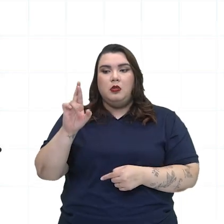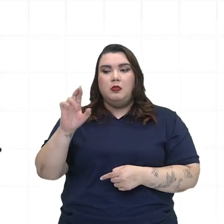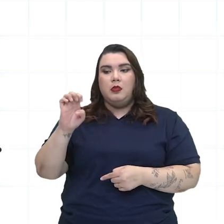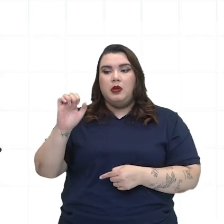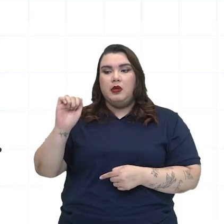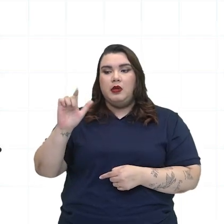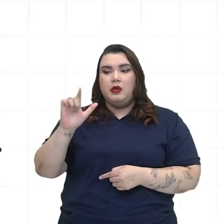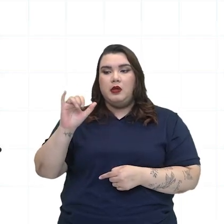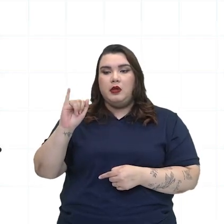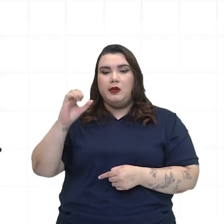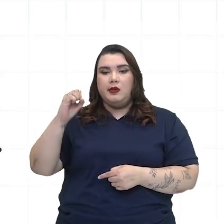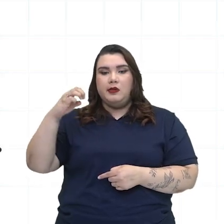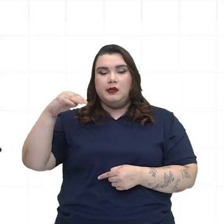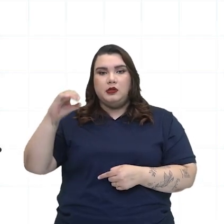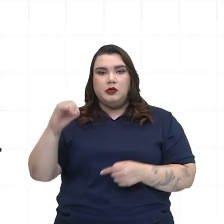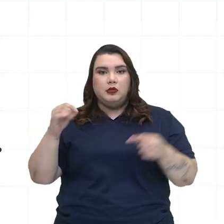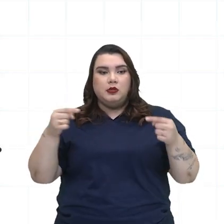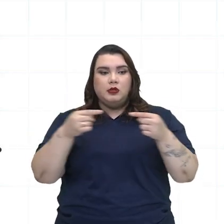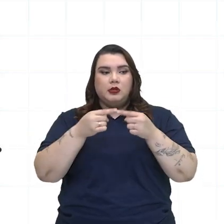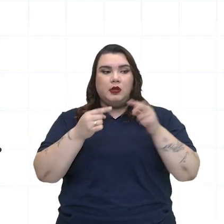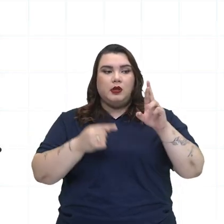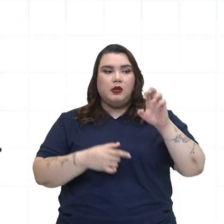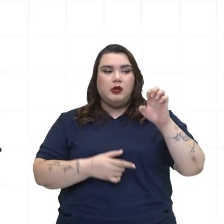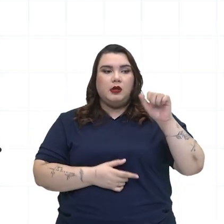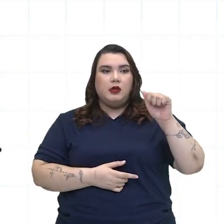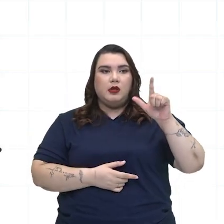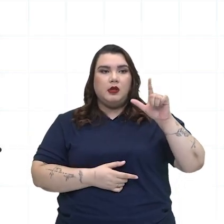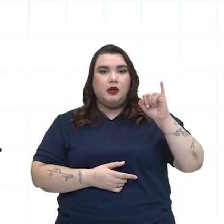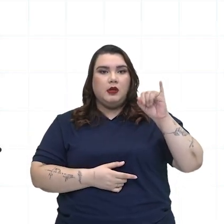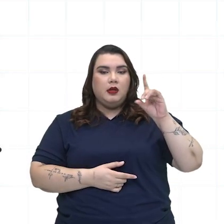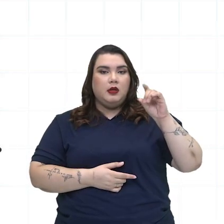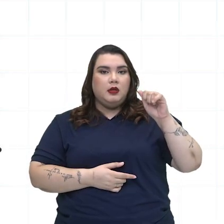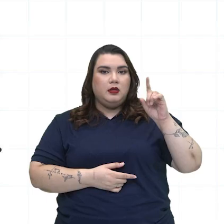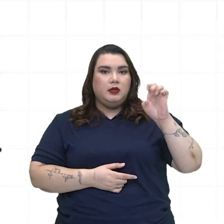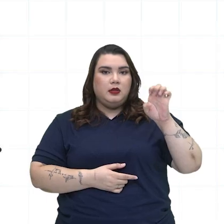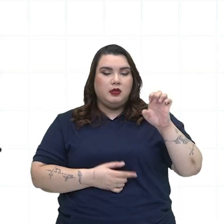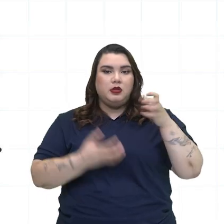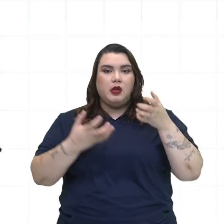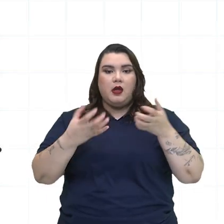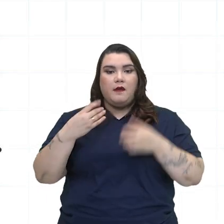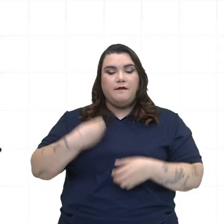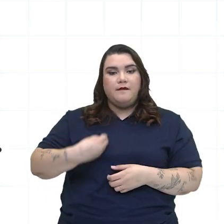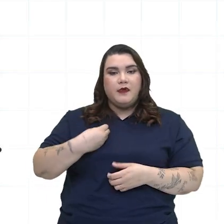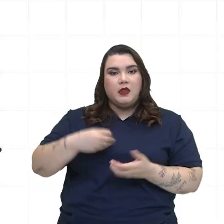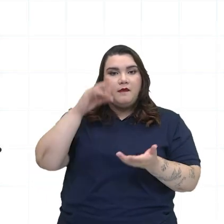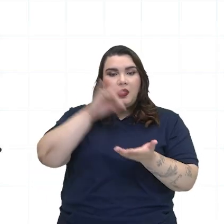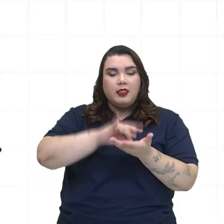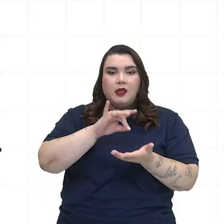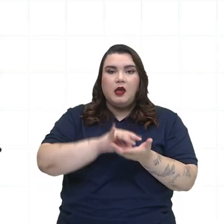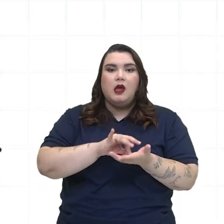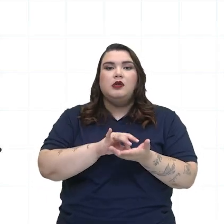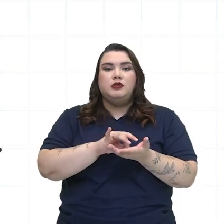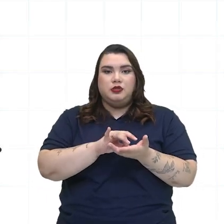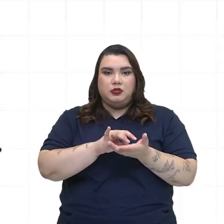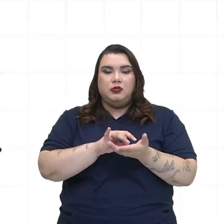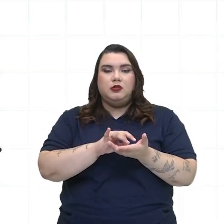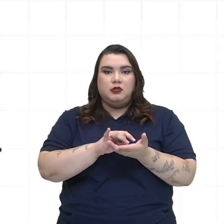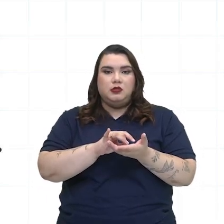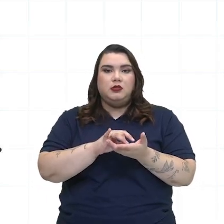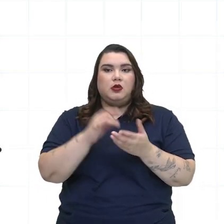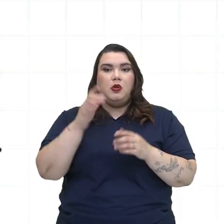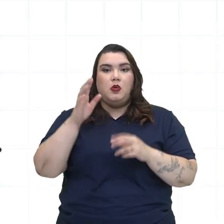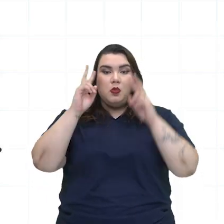ó, realismo. Eles queriam a realidade, eles não queriam mais viver no mundo imaginário do romantismo.